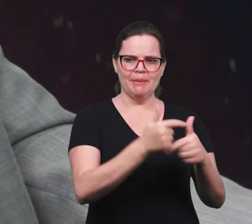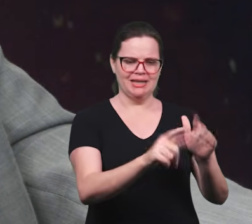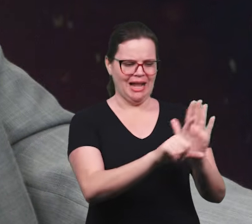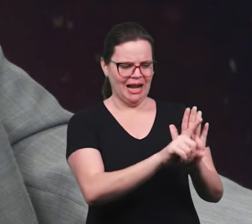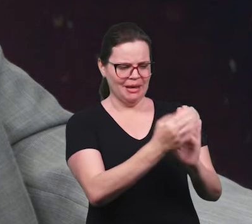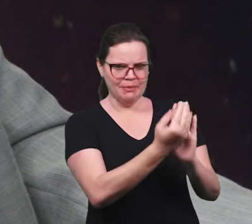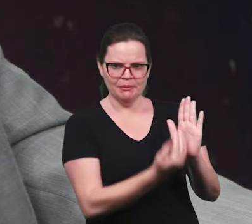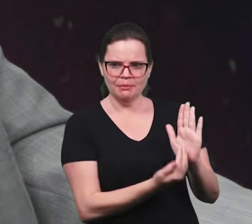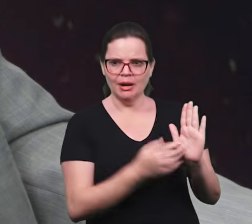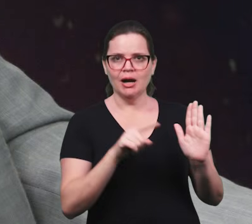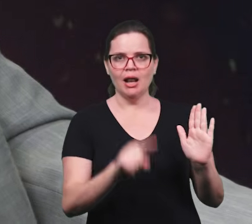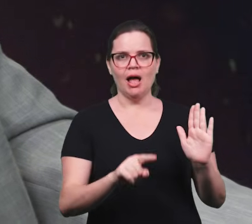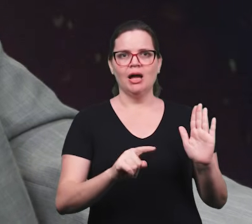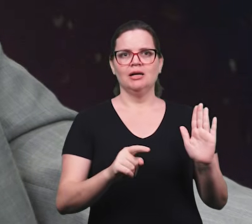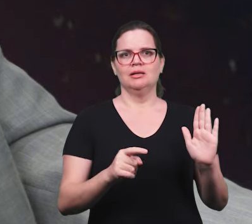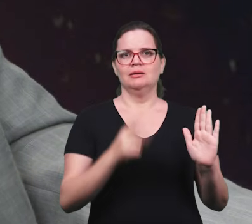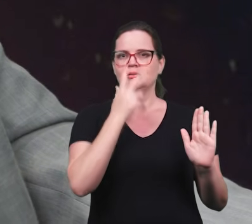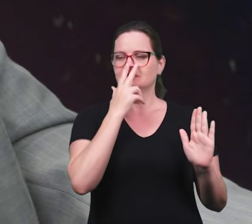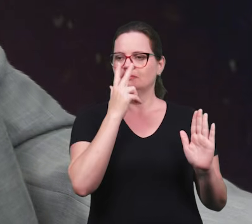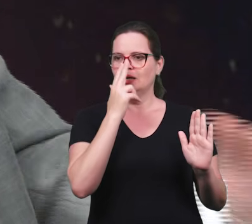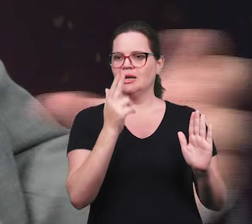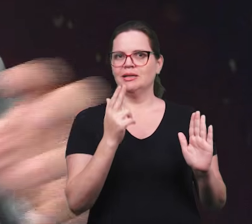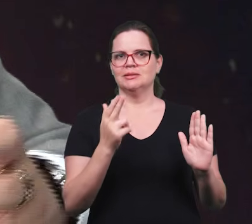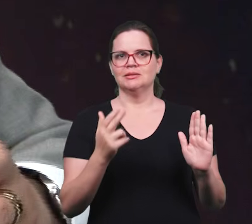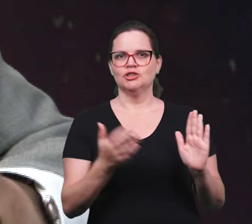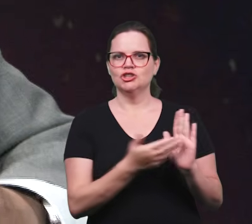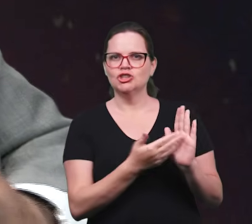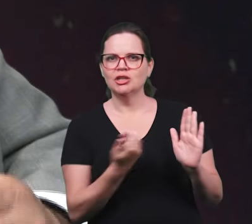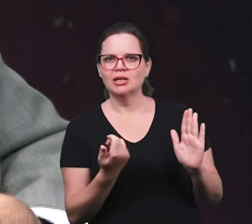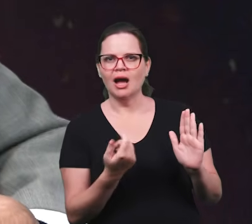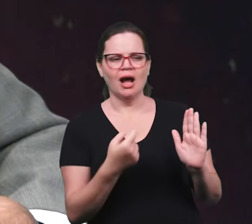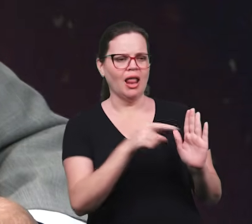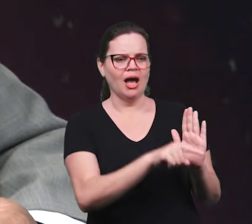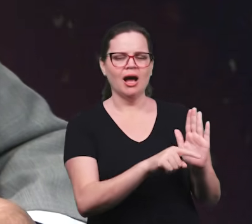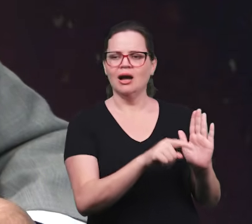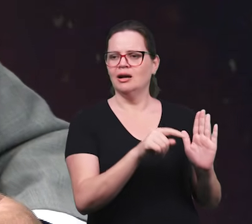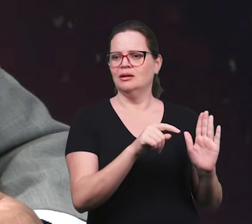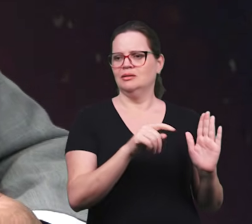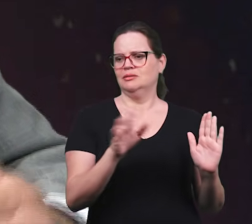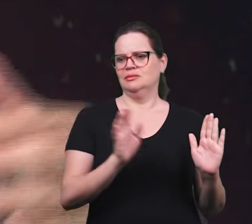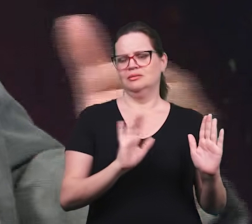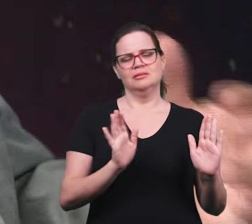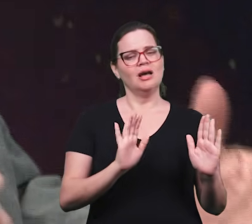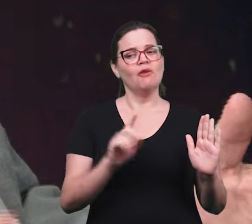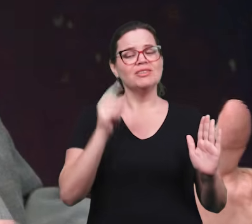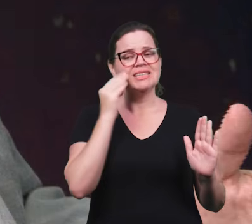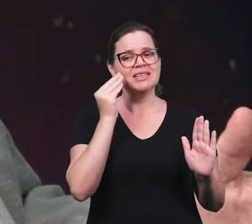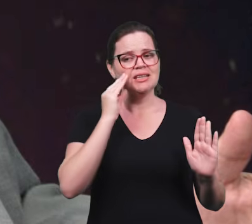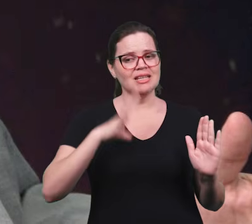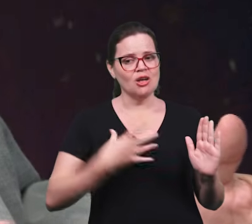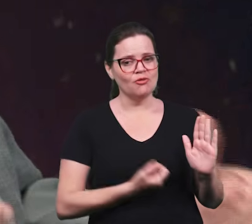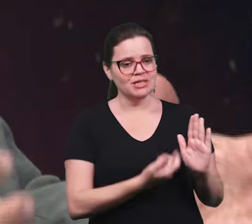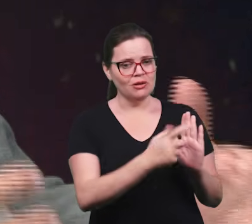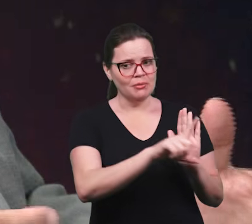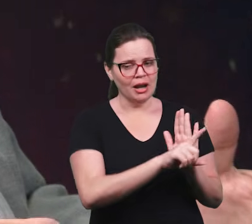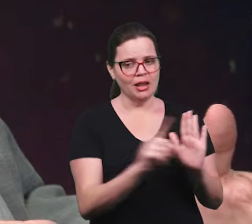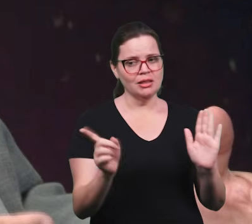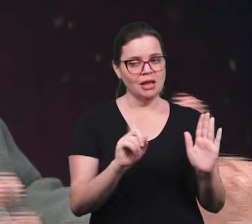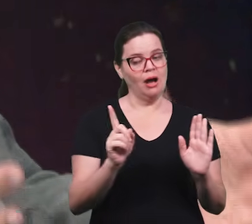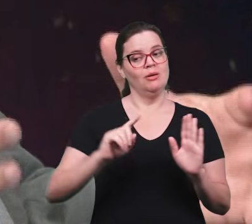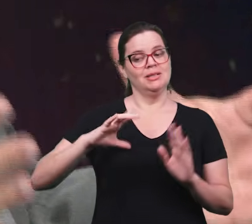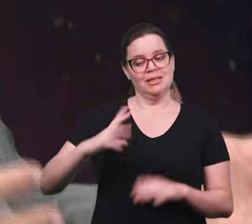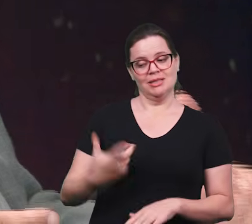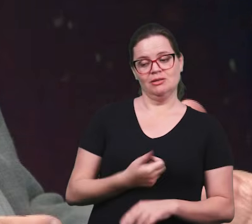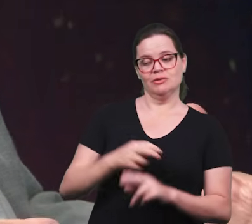não, vocês não podem se desviar para as obras da lei, vocês estão querendo se justificar pelas obras da lei, A edificação é pela graça, pela fé,